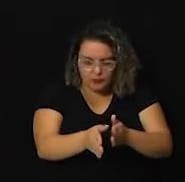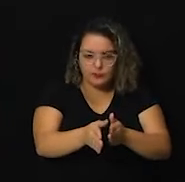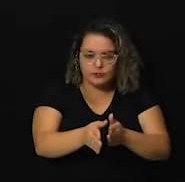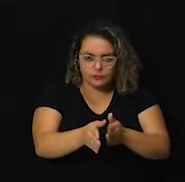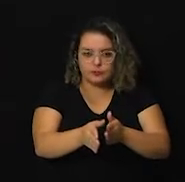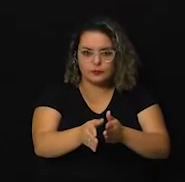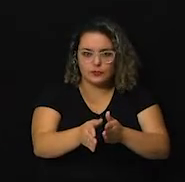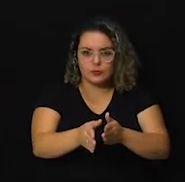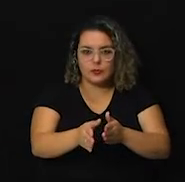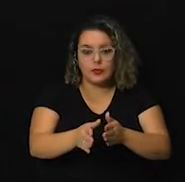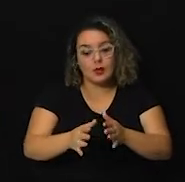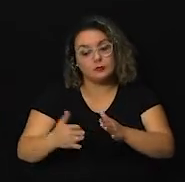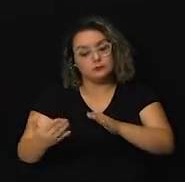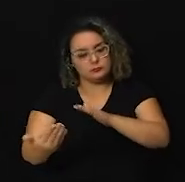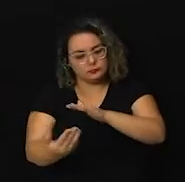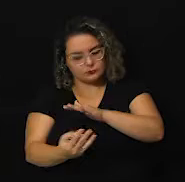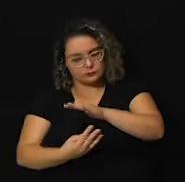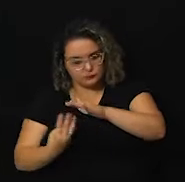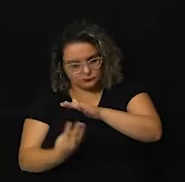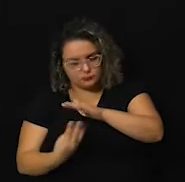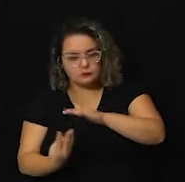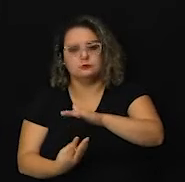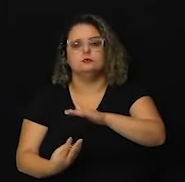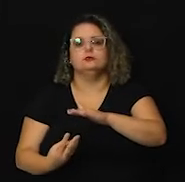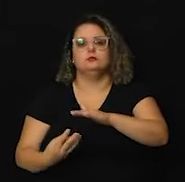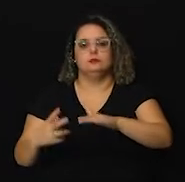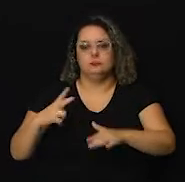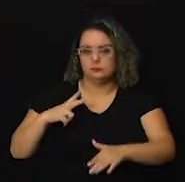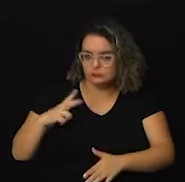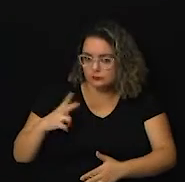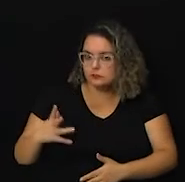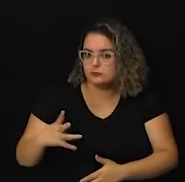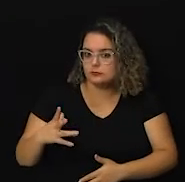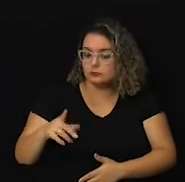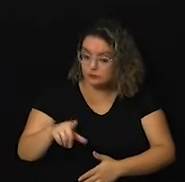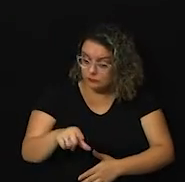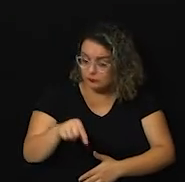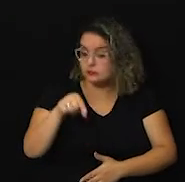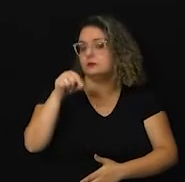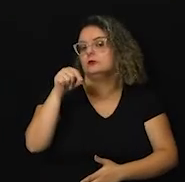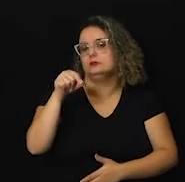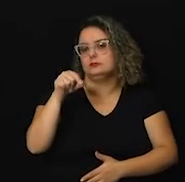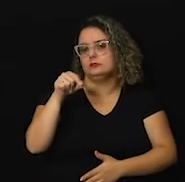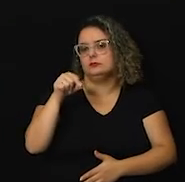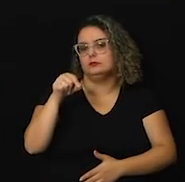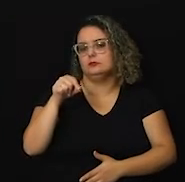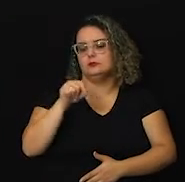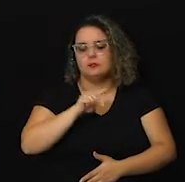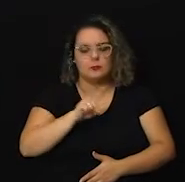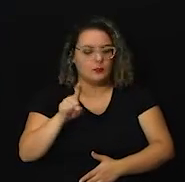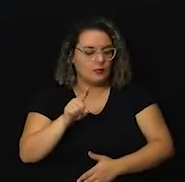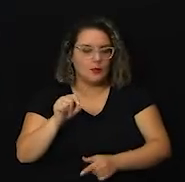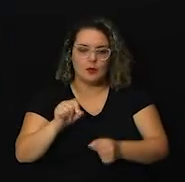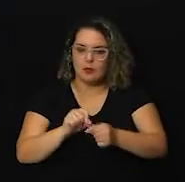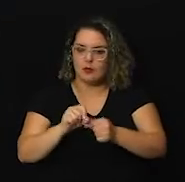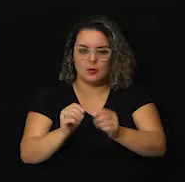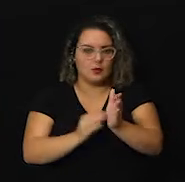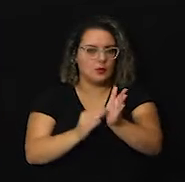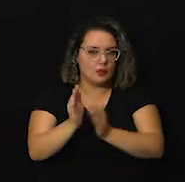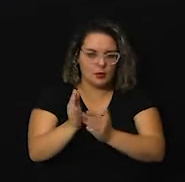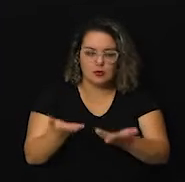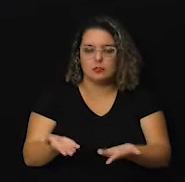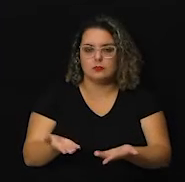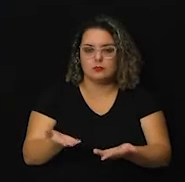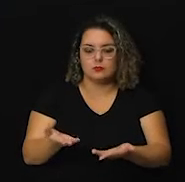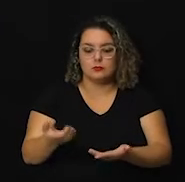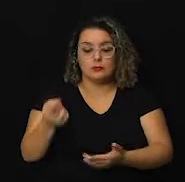de apontar para a privatização, para a terceirização, né, a não realização de concurso público, para